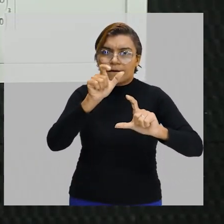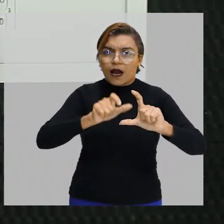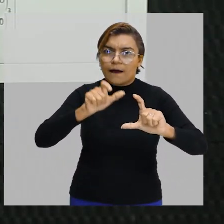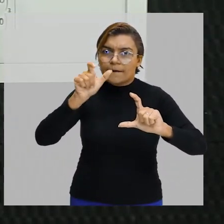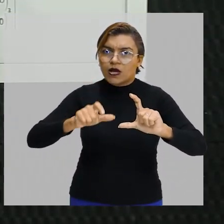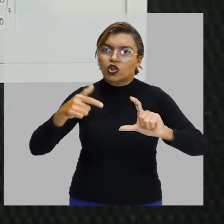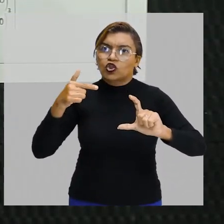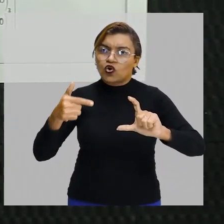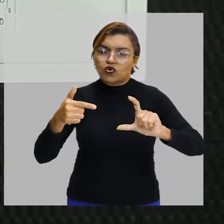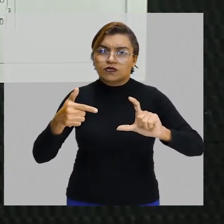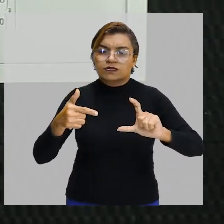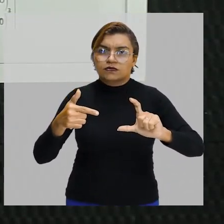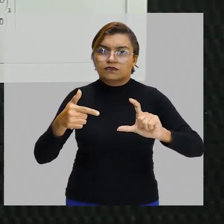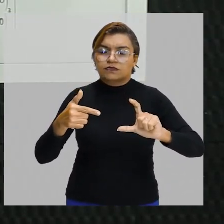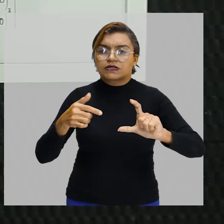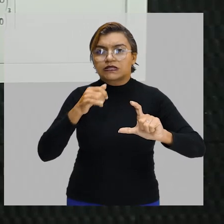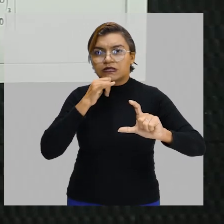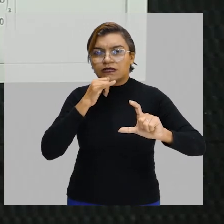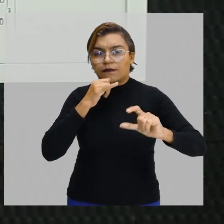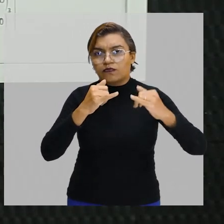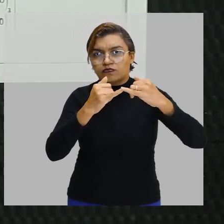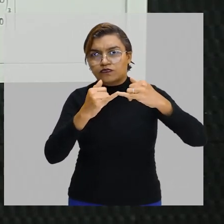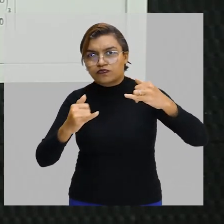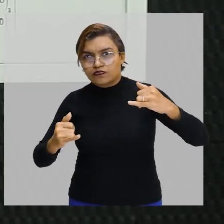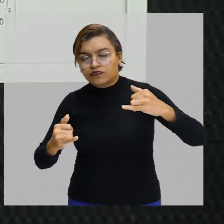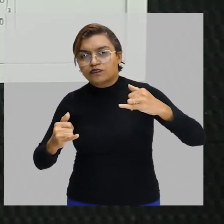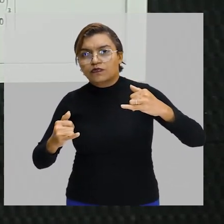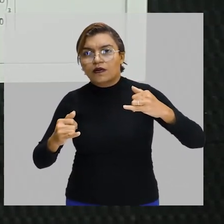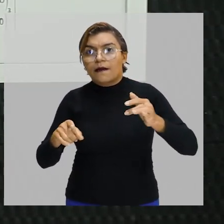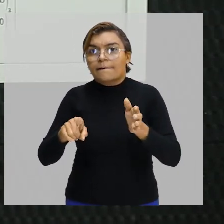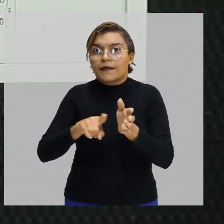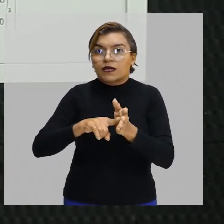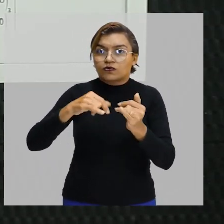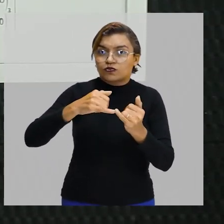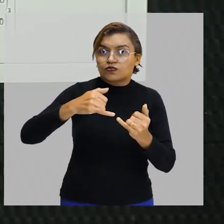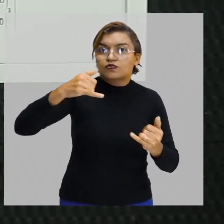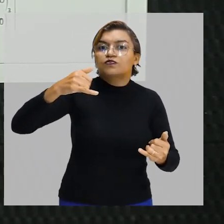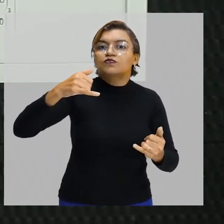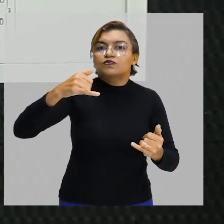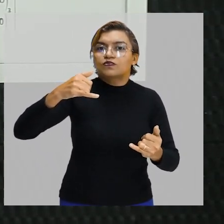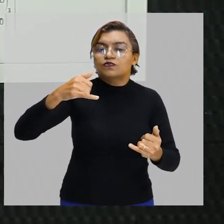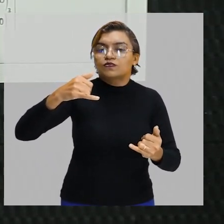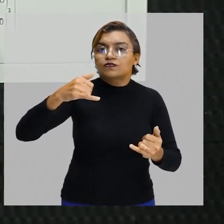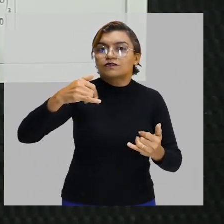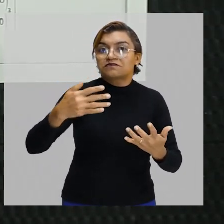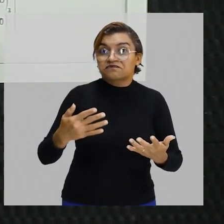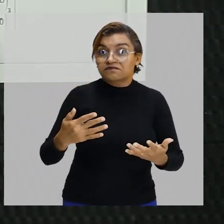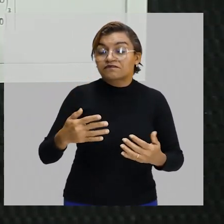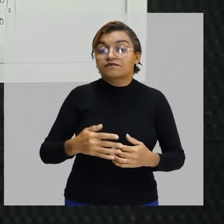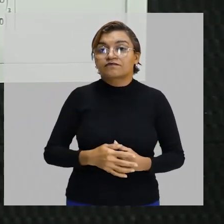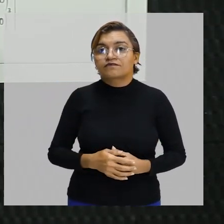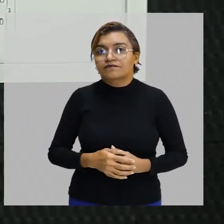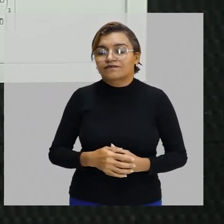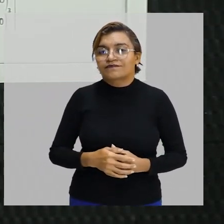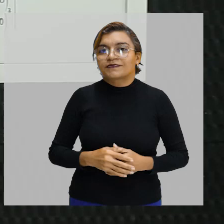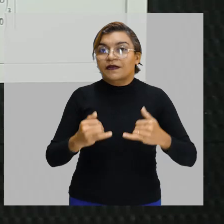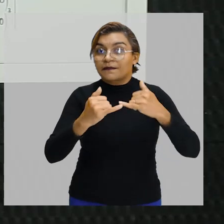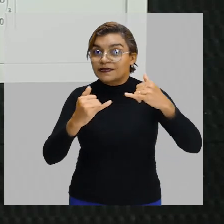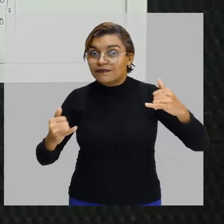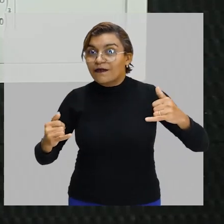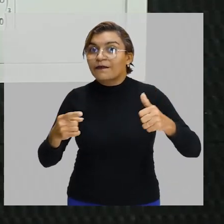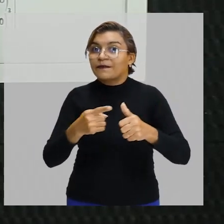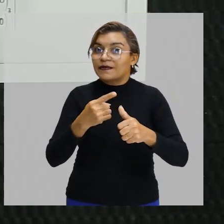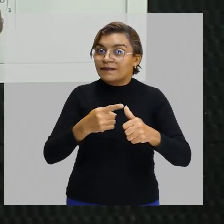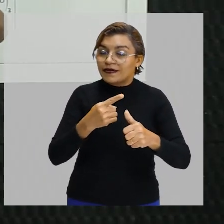elementos da diagonal secundária menos o produto dos elementos da diagonal principal. Né? Aliás, principal